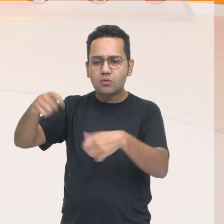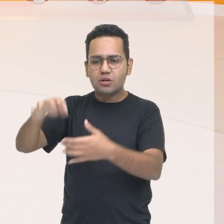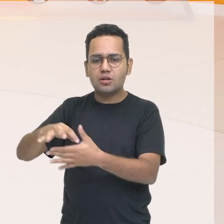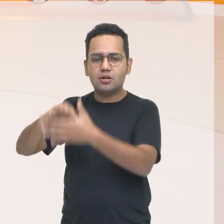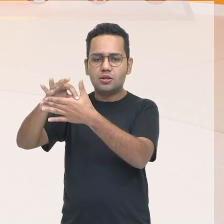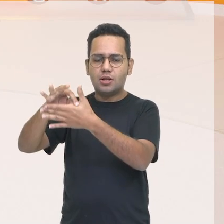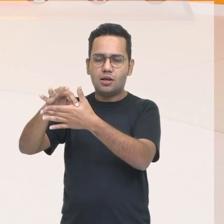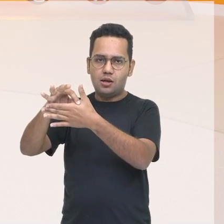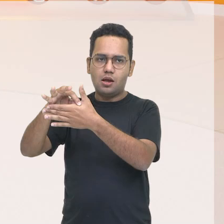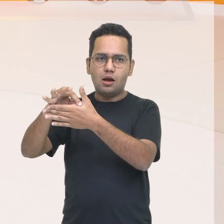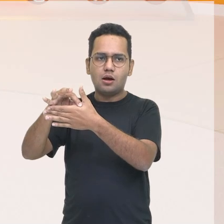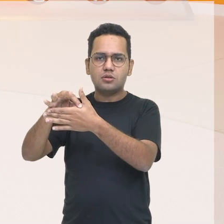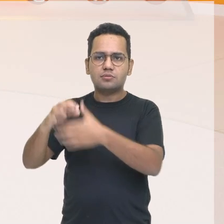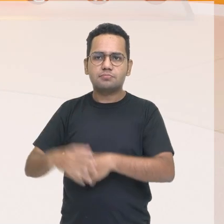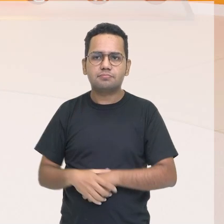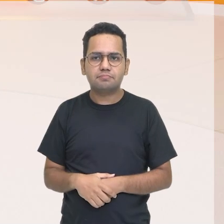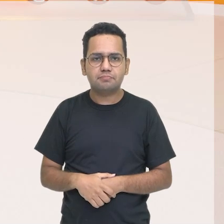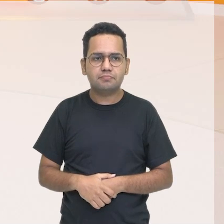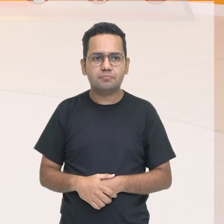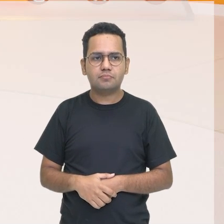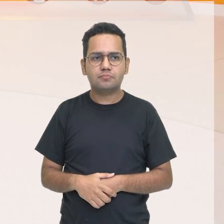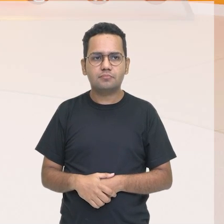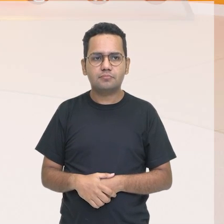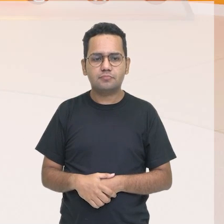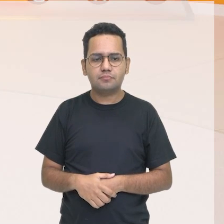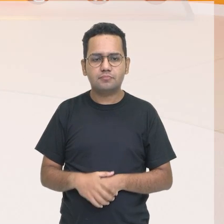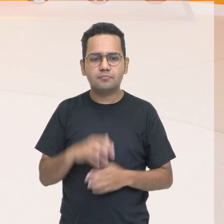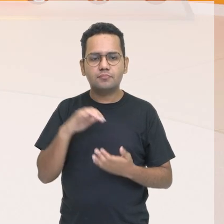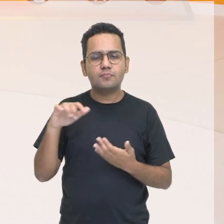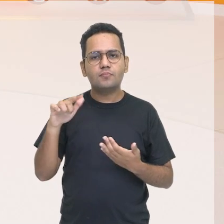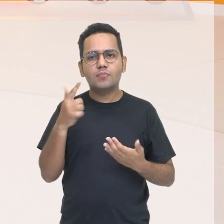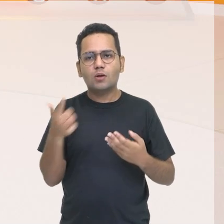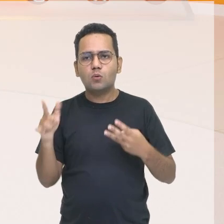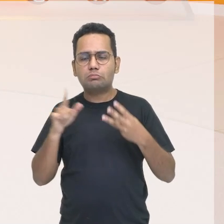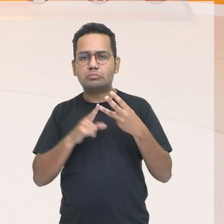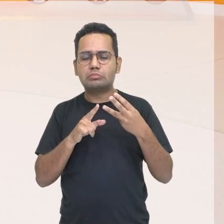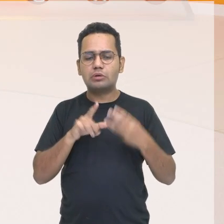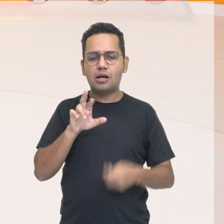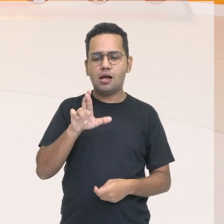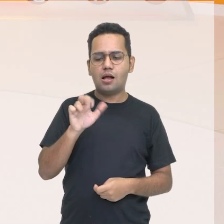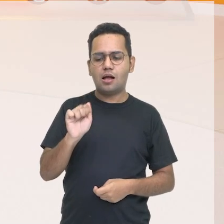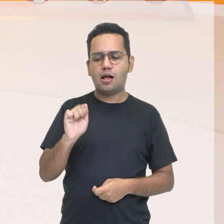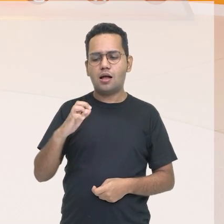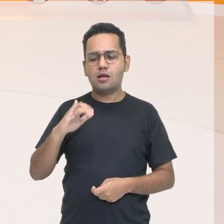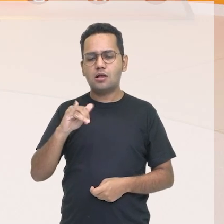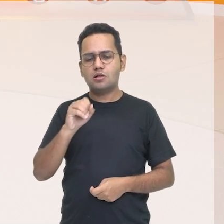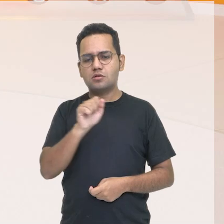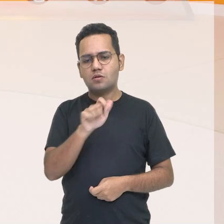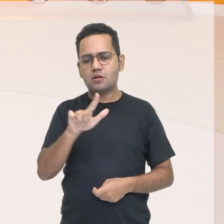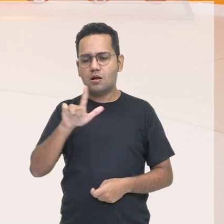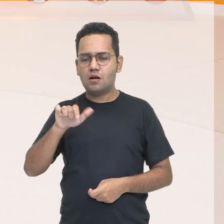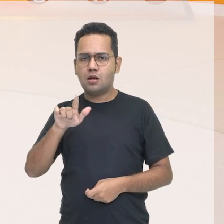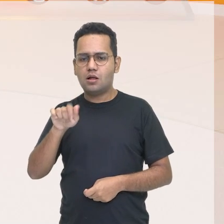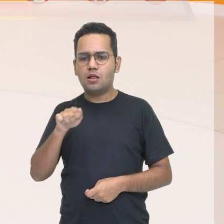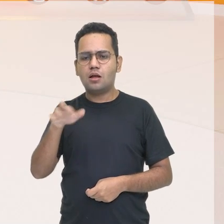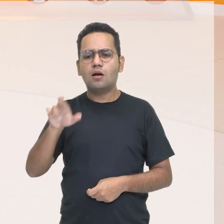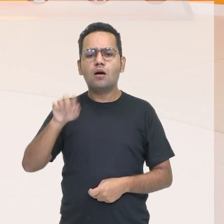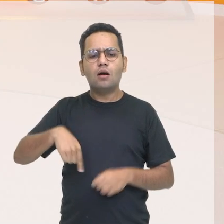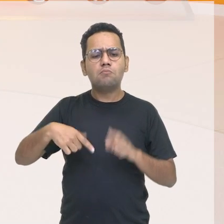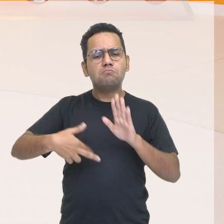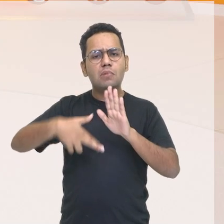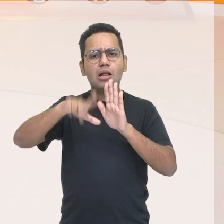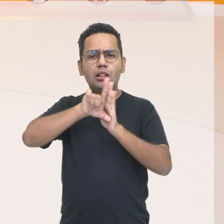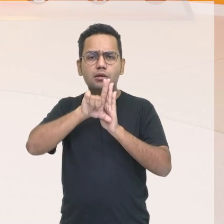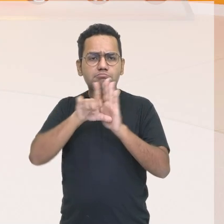demais. E a racional legal é a dominação que se dá por intermédio das leis,